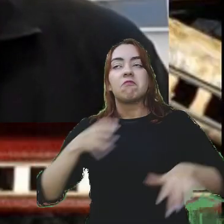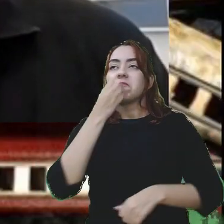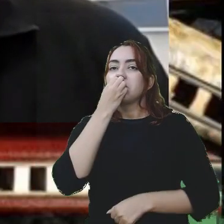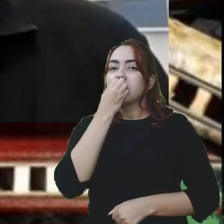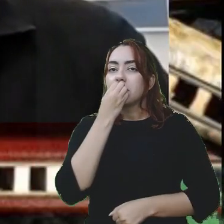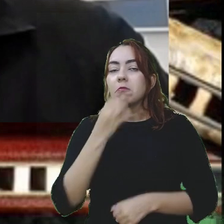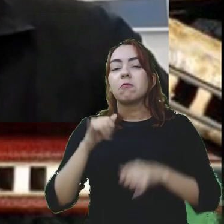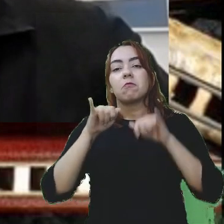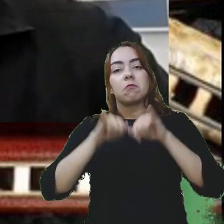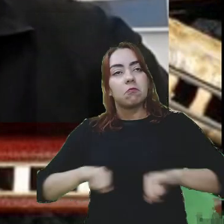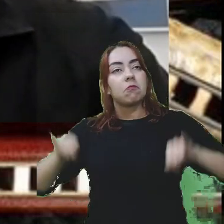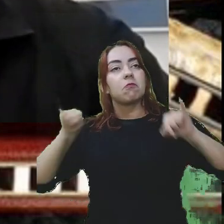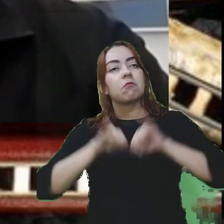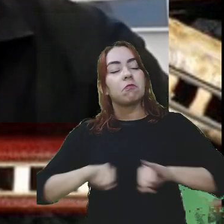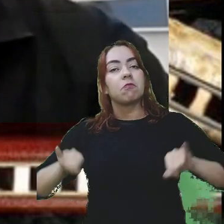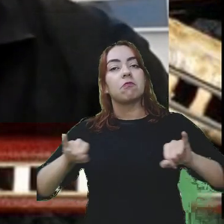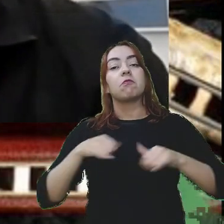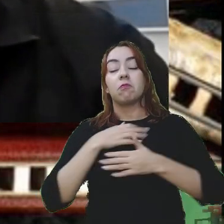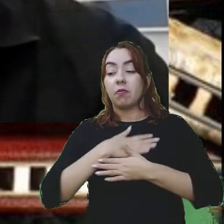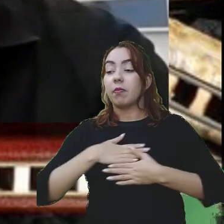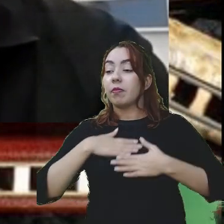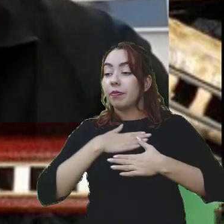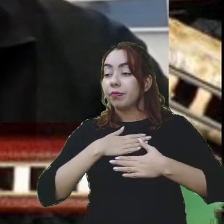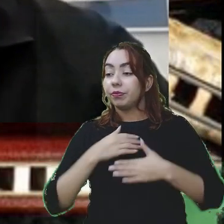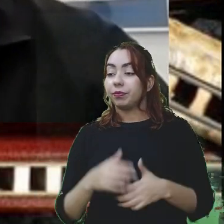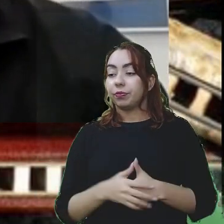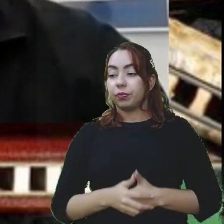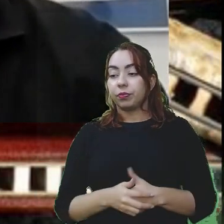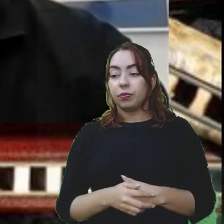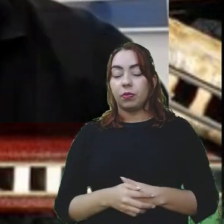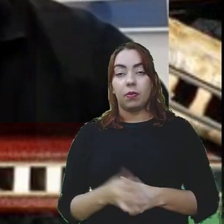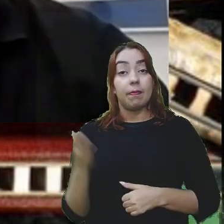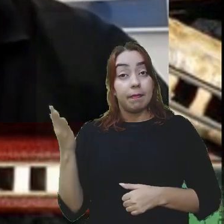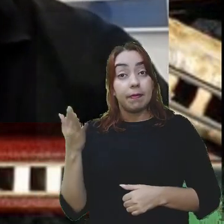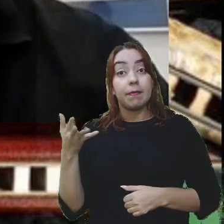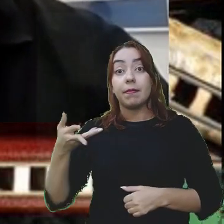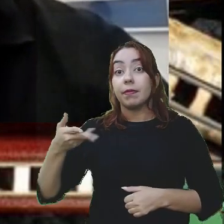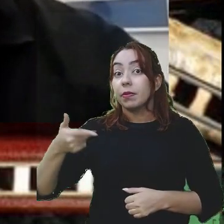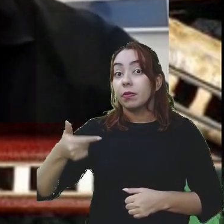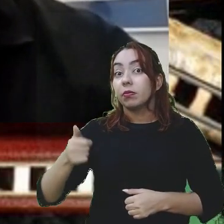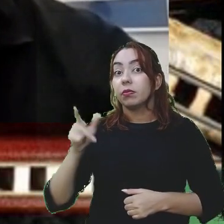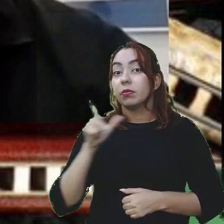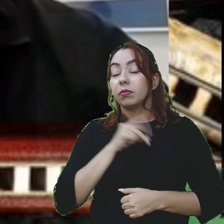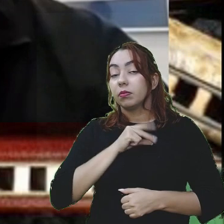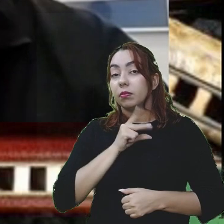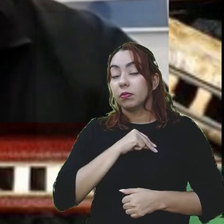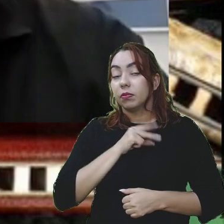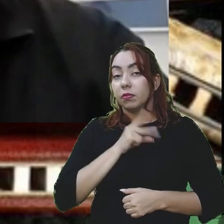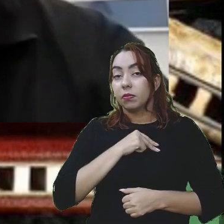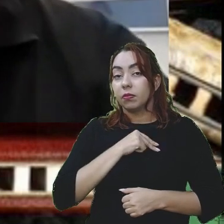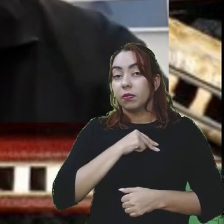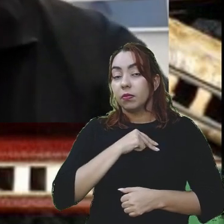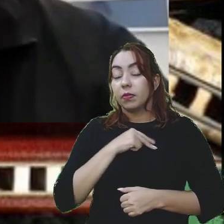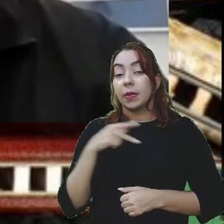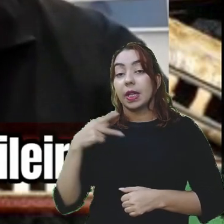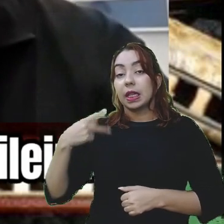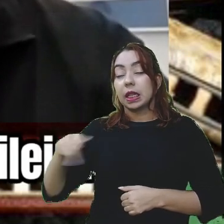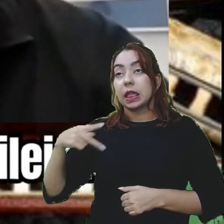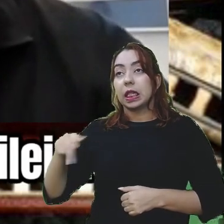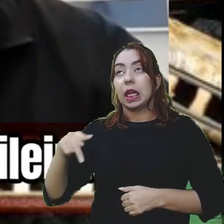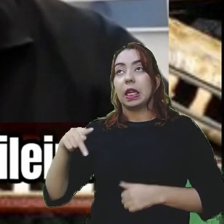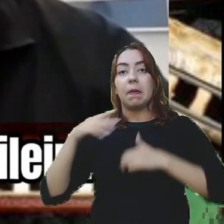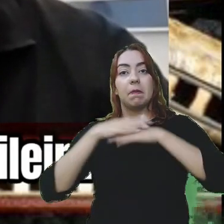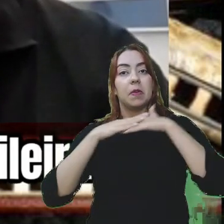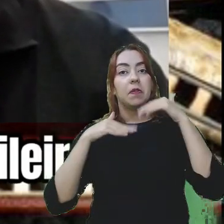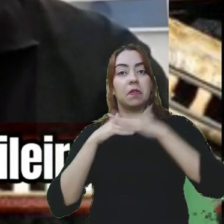bem exposto mundialmente. É incrível, porque ele é de uma excepcionalidade, e